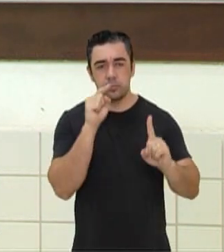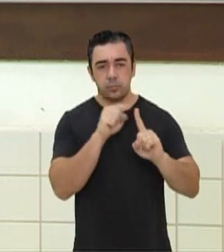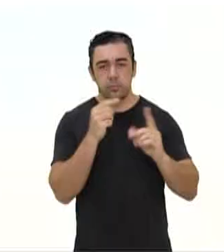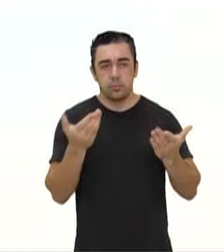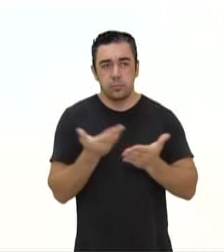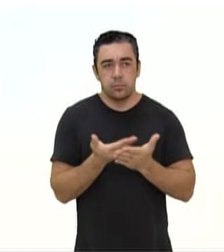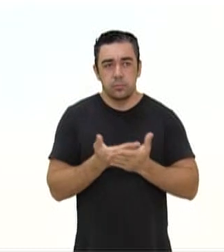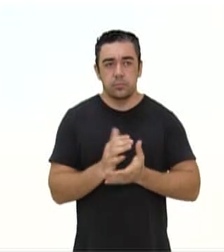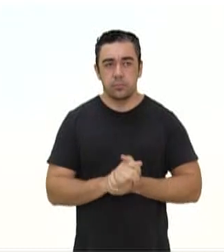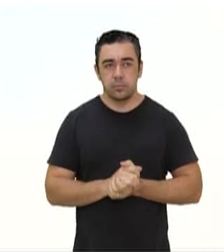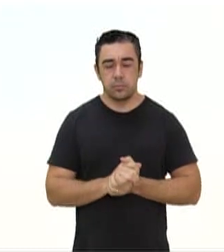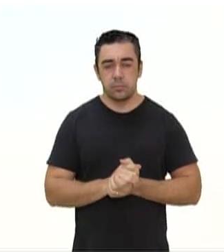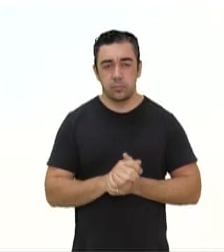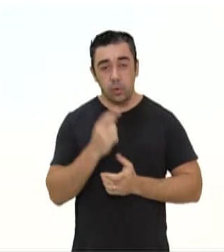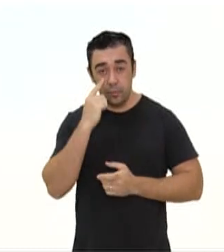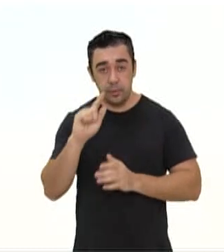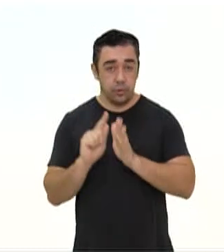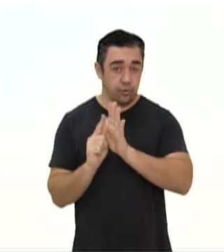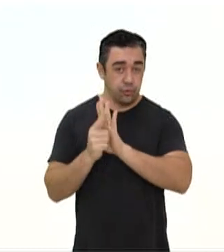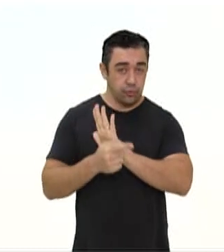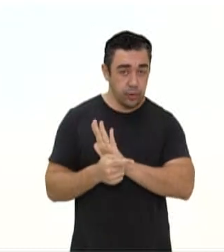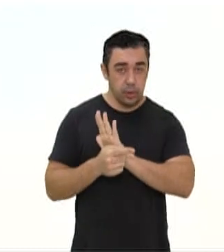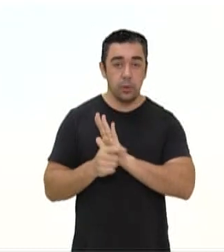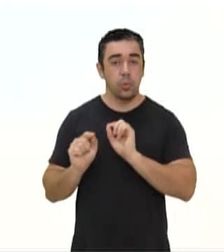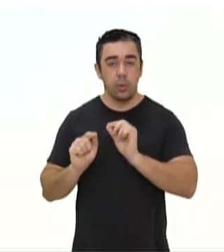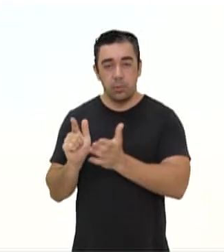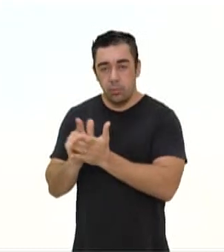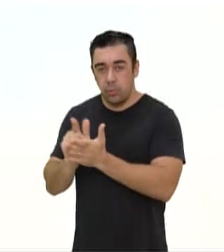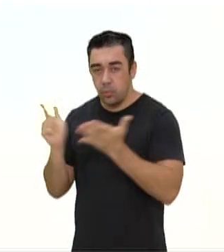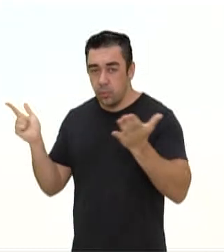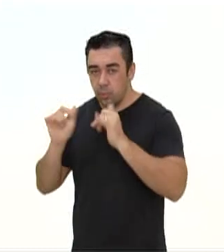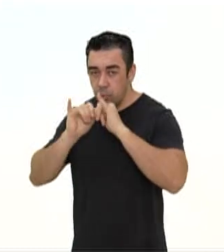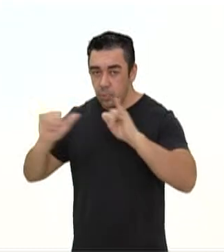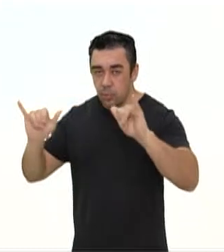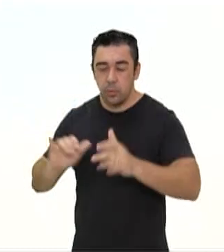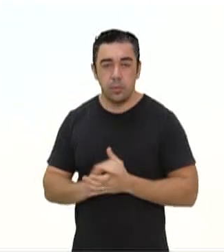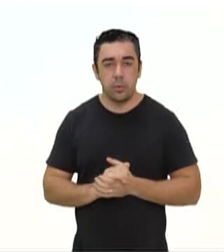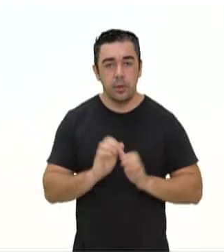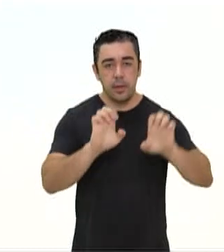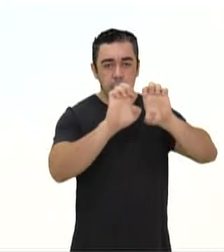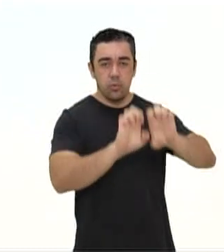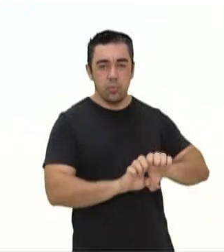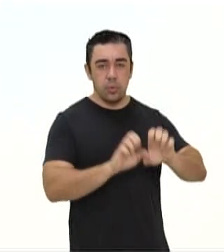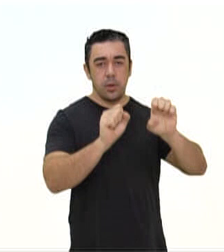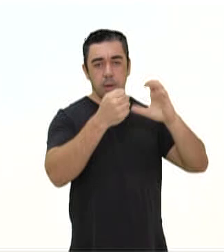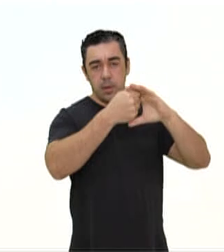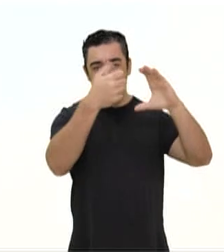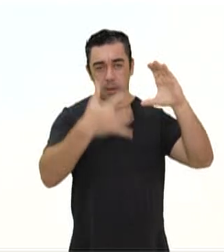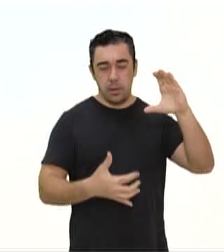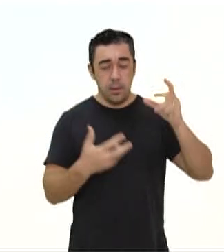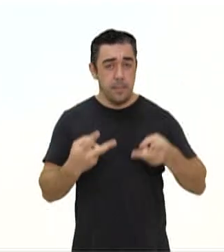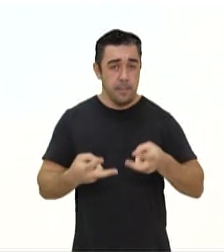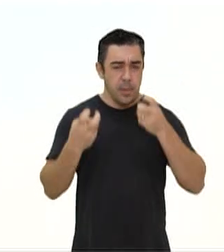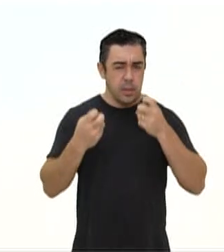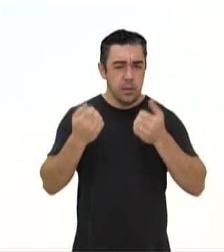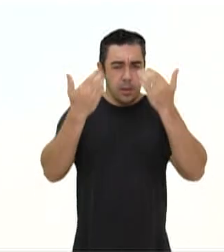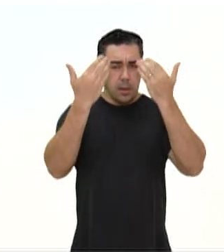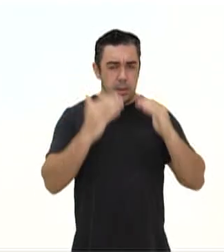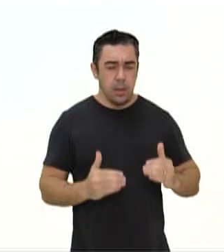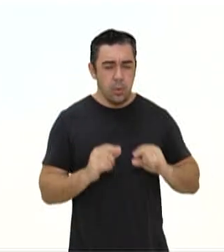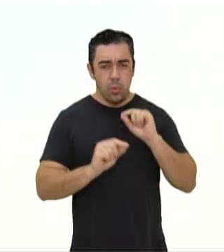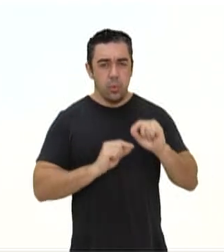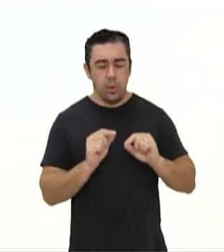Objetivos da aula: retomar o gênero reportagem, sua estrutura e características, perceber e analisar os